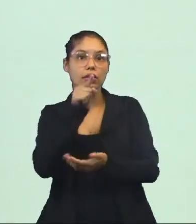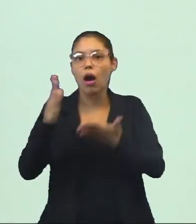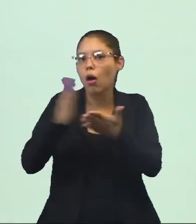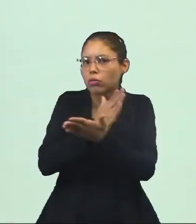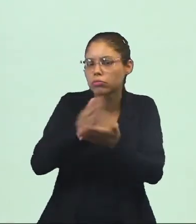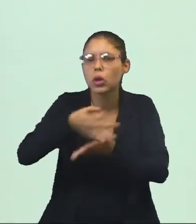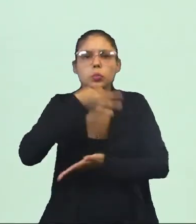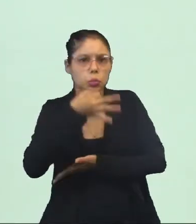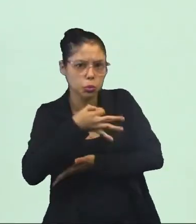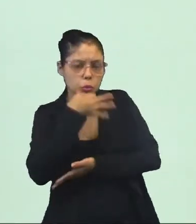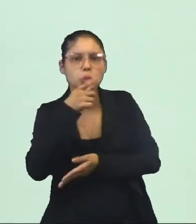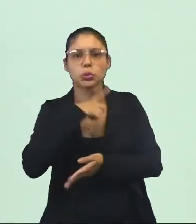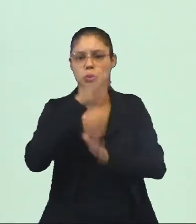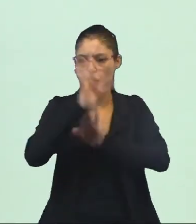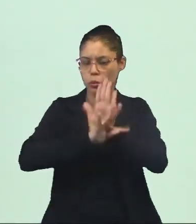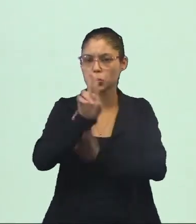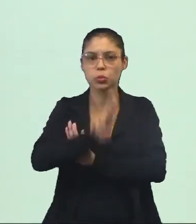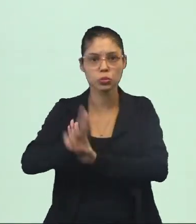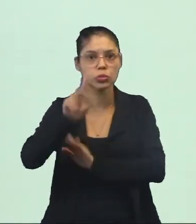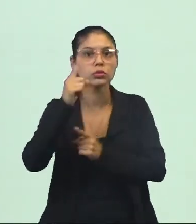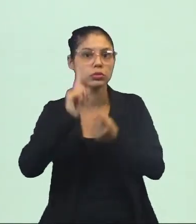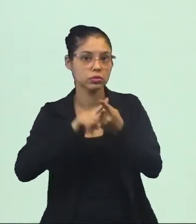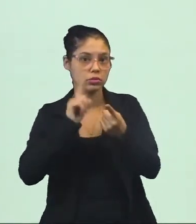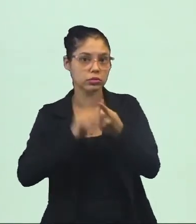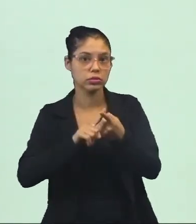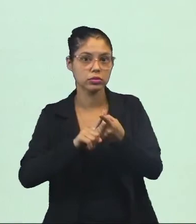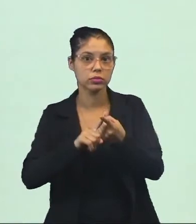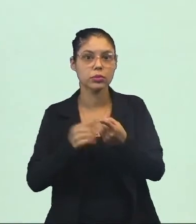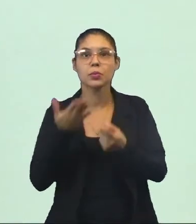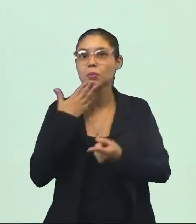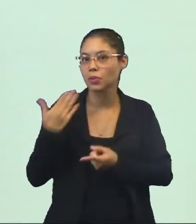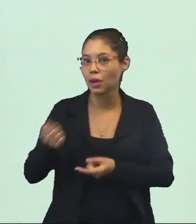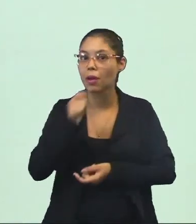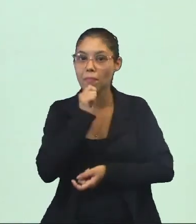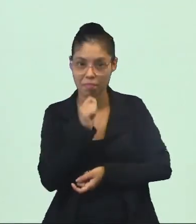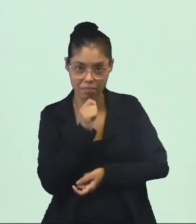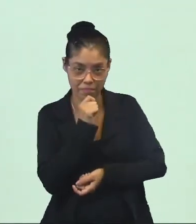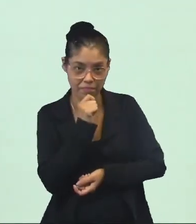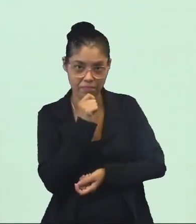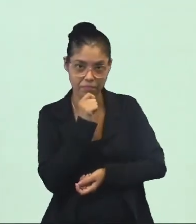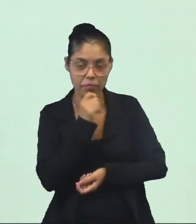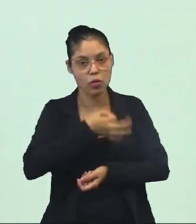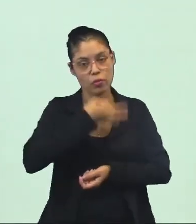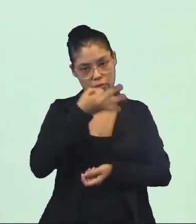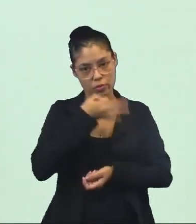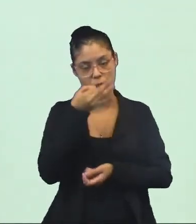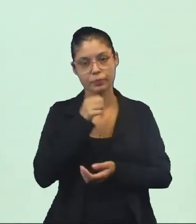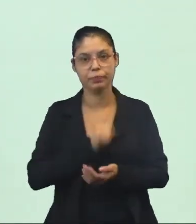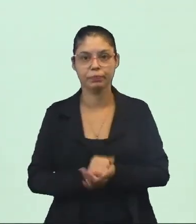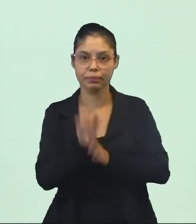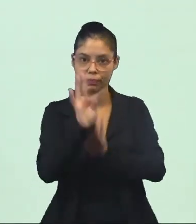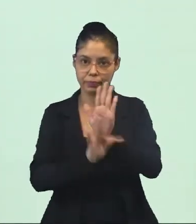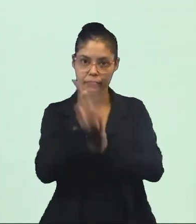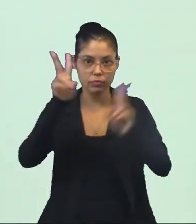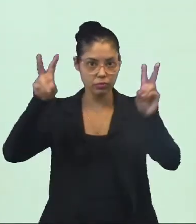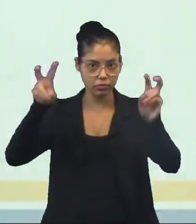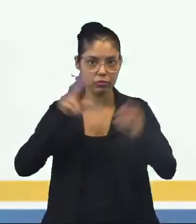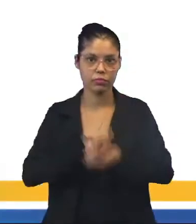que o autor do texto 1 utiliza para embasar mais ainda a sua opinião sobre o